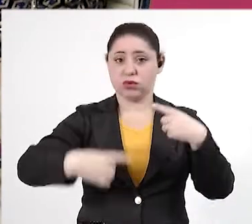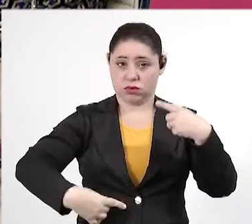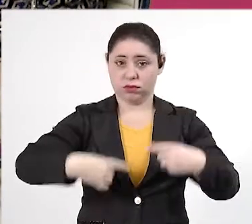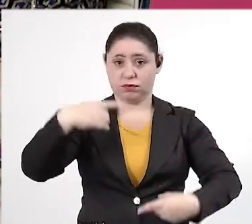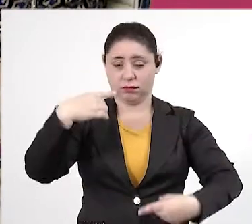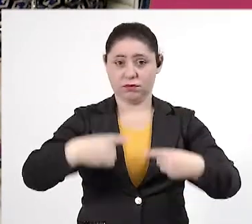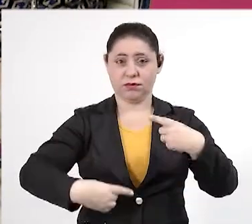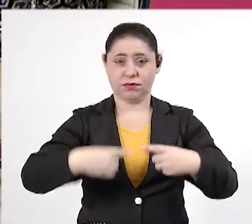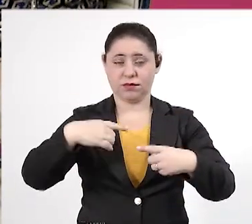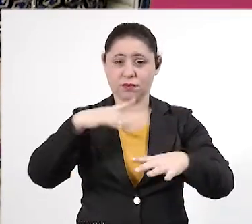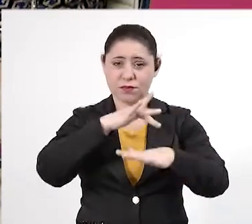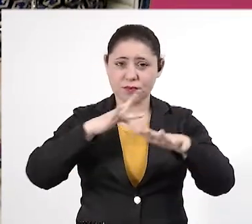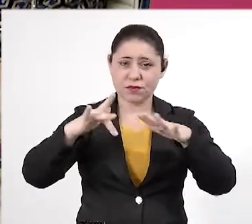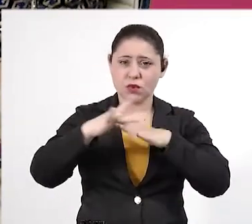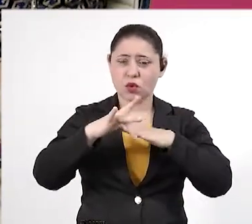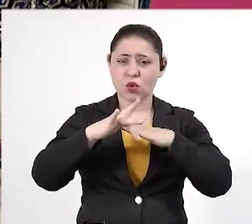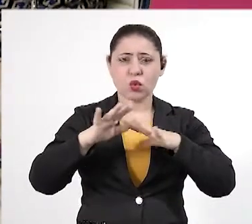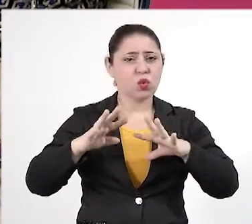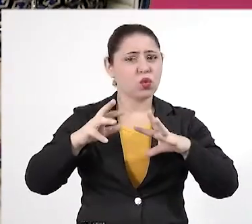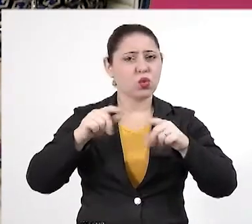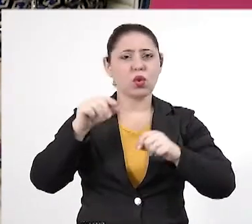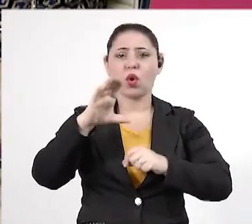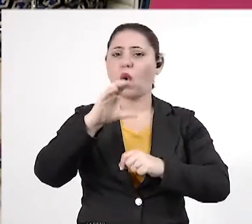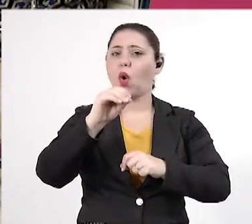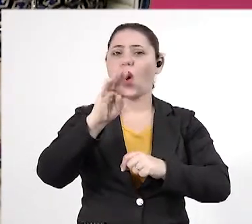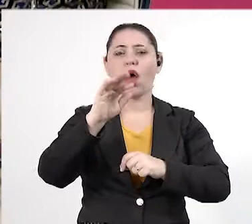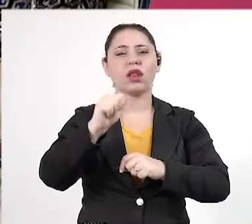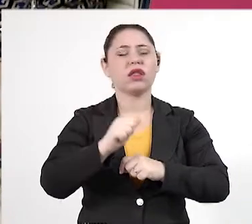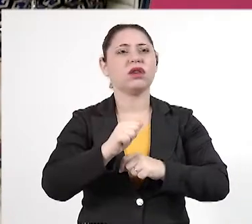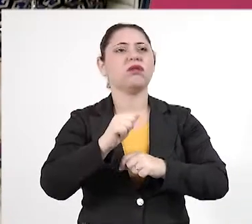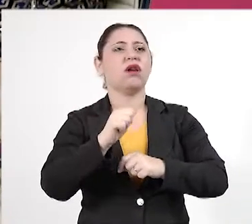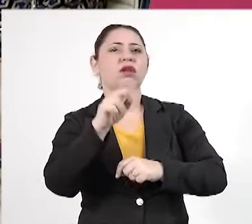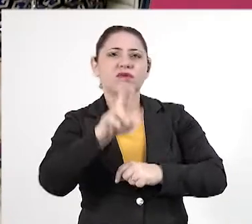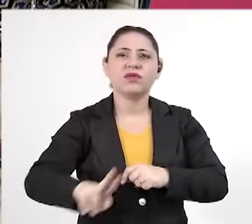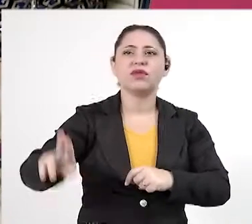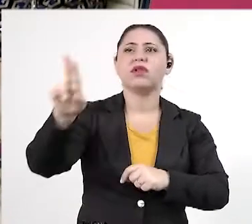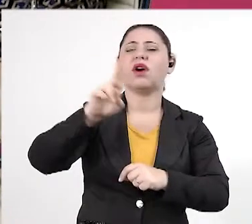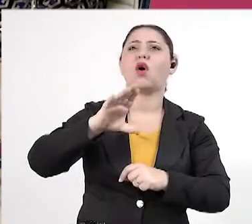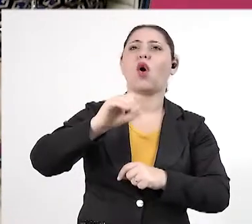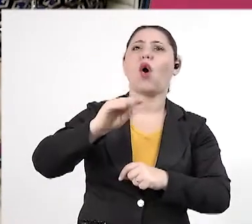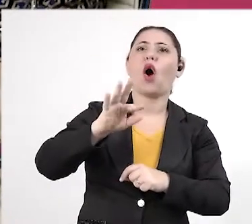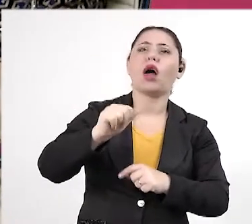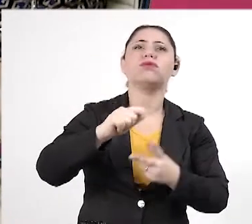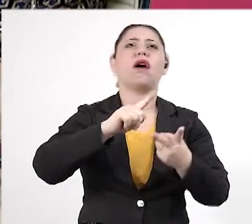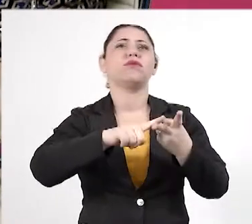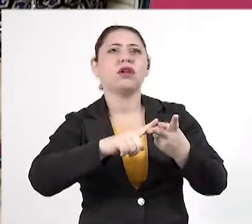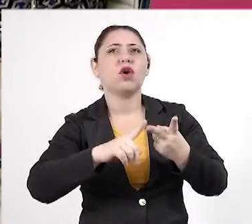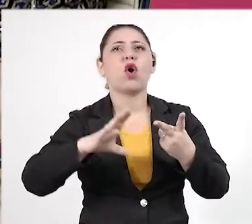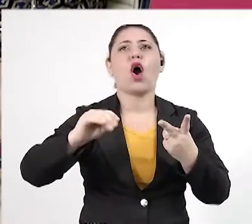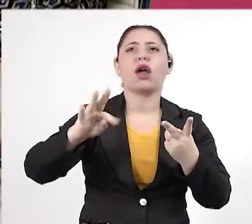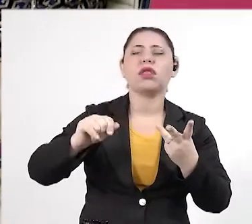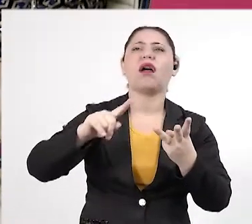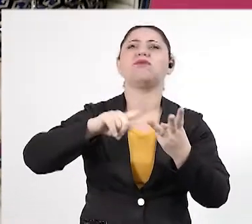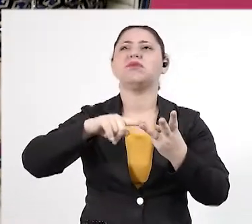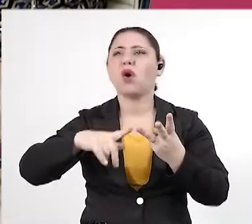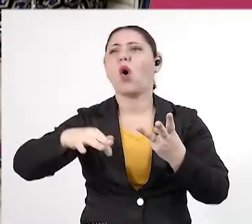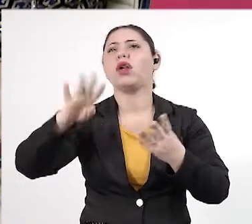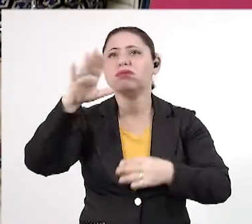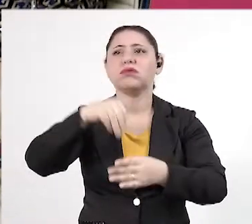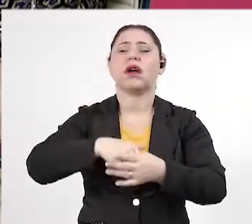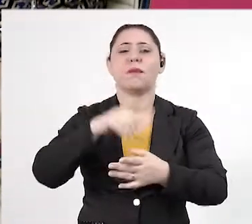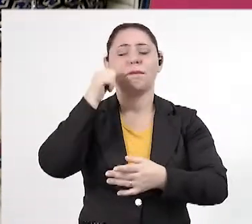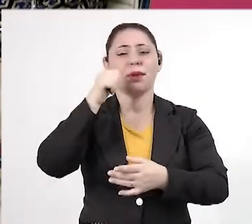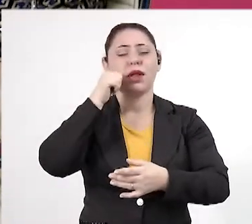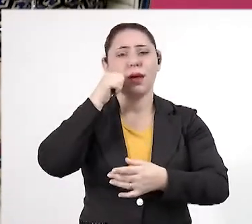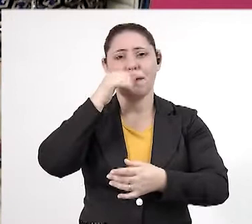nas discussões em redes sociais, tudo que diz respeito a cotas, cotas em universidades, cotas para aquilo, cotas para isso, cotas para